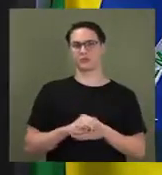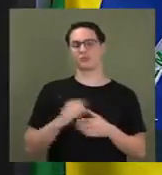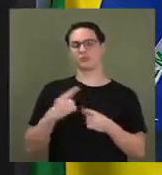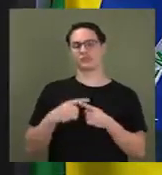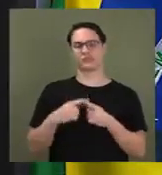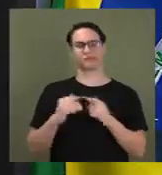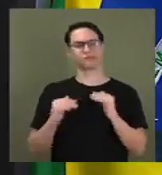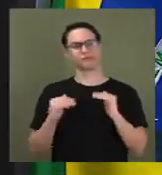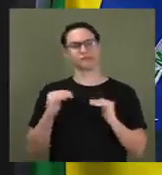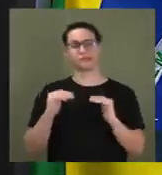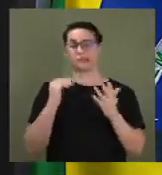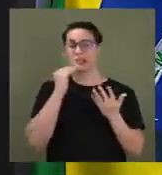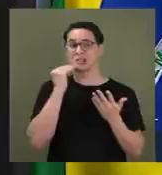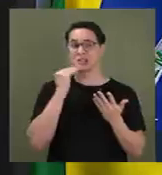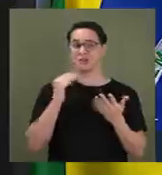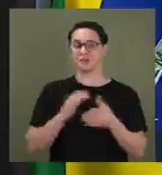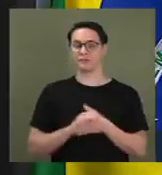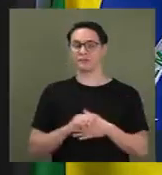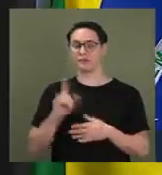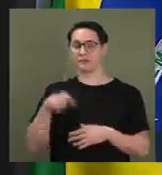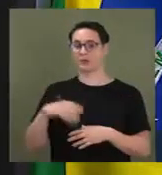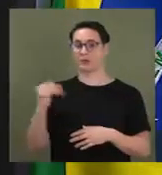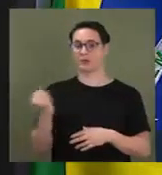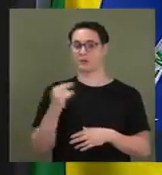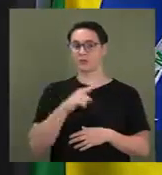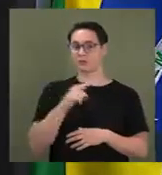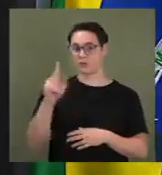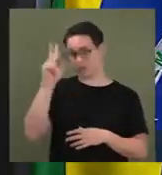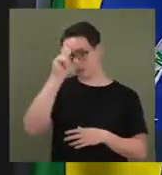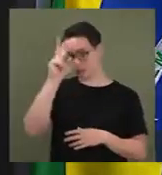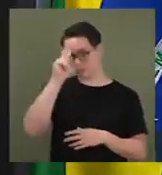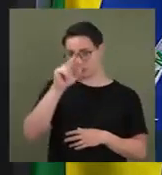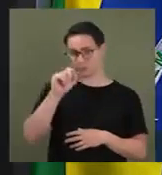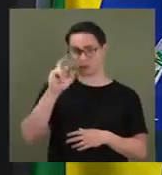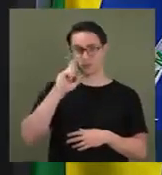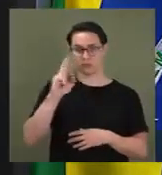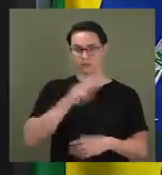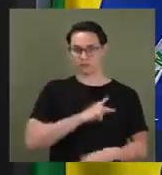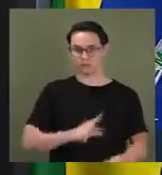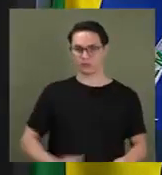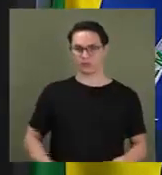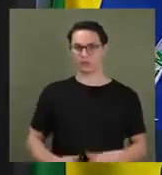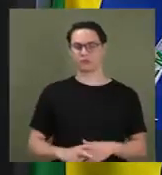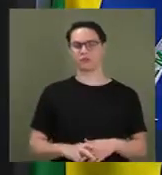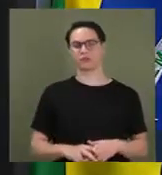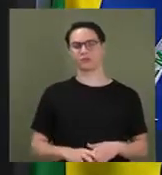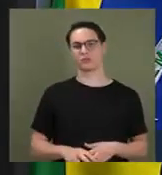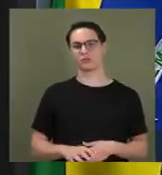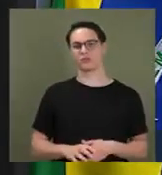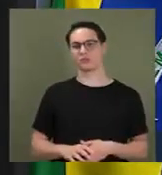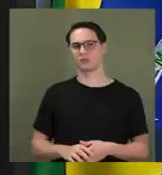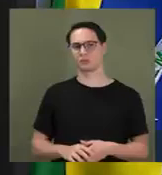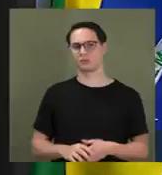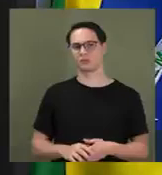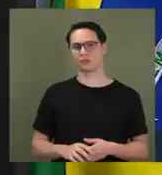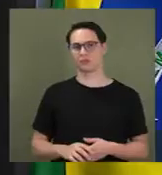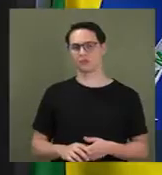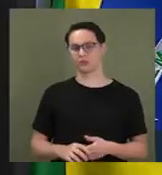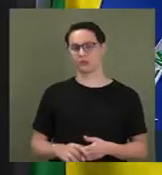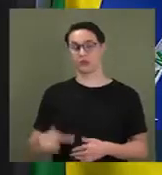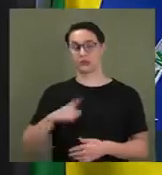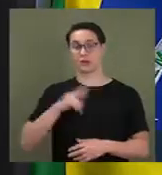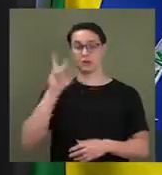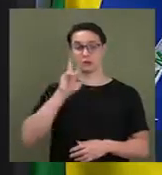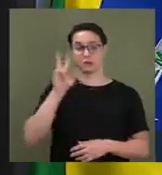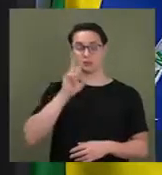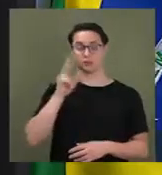inconsistência. É importante lembrar, senhor presidente, que na história política do